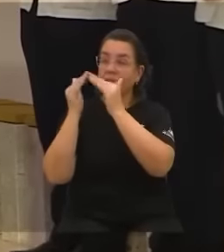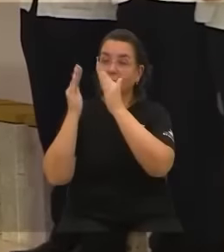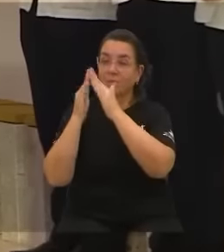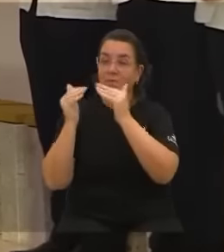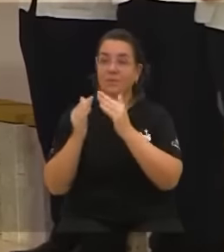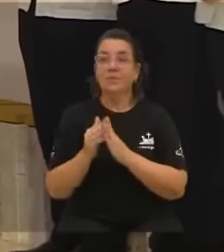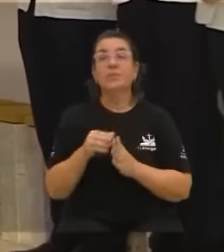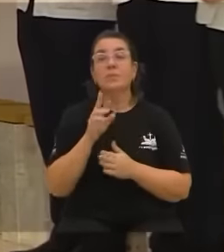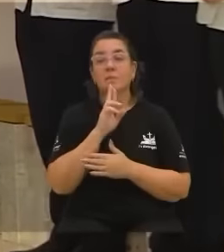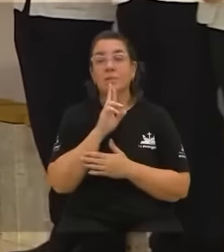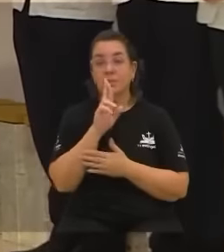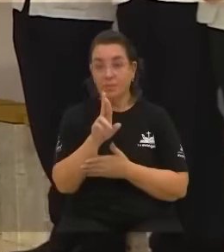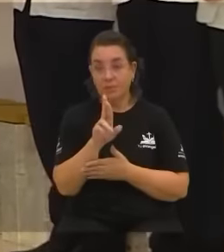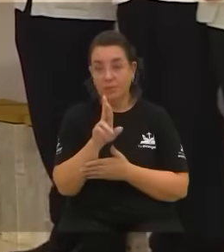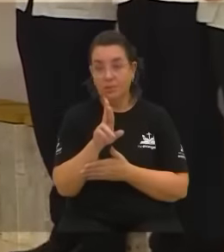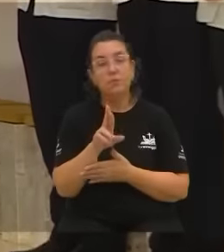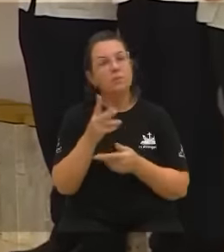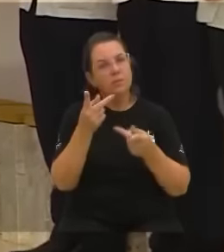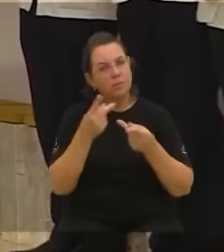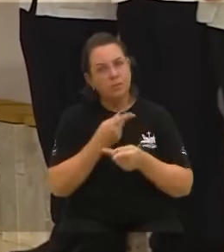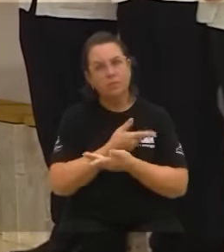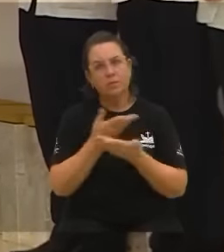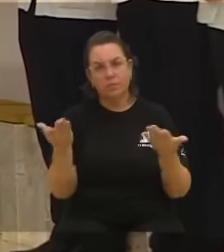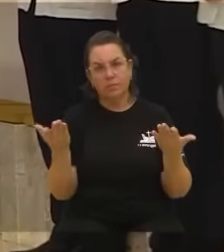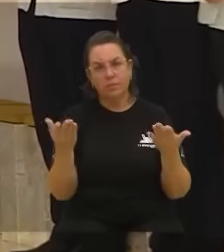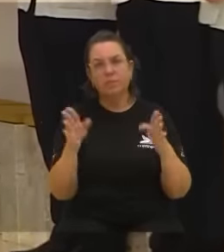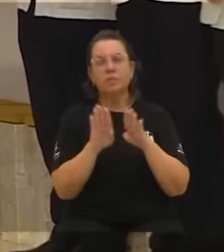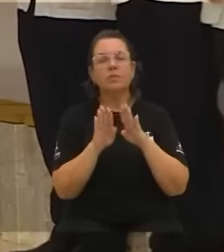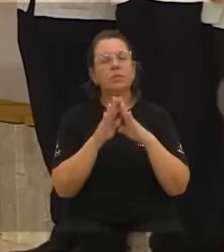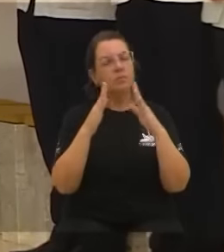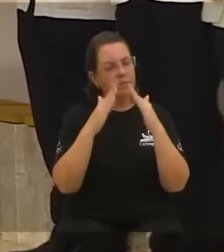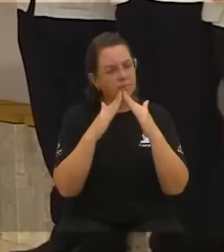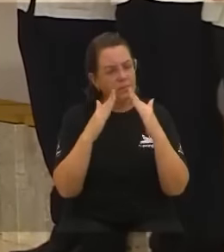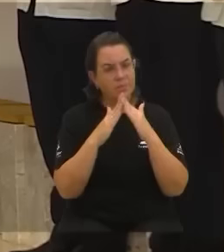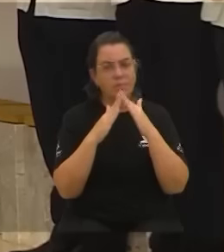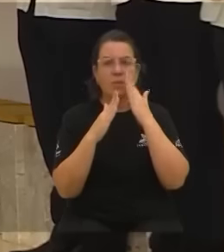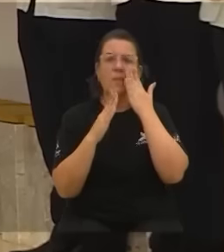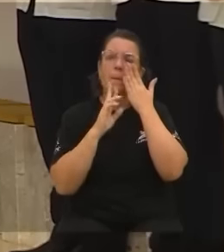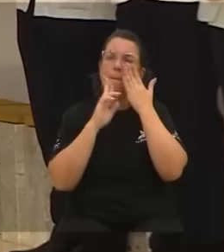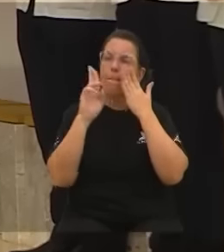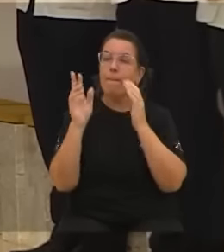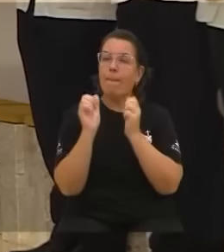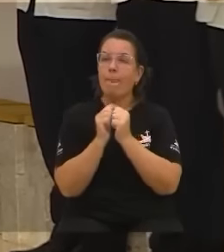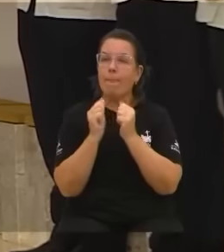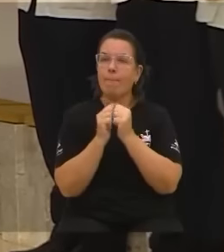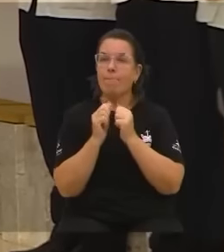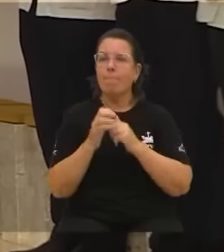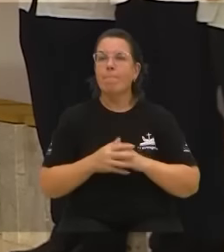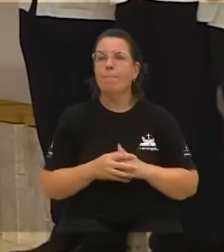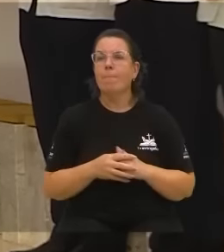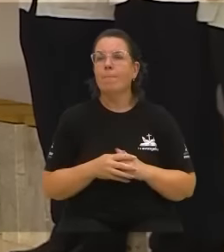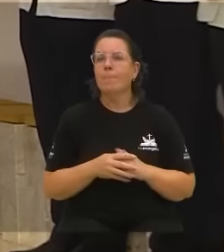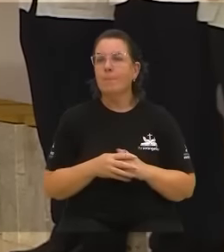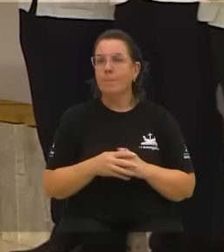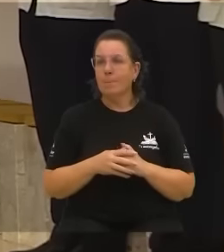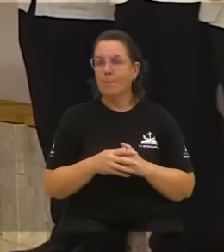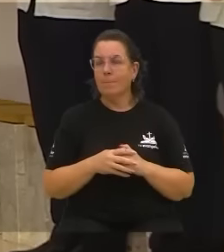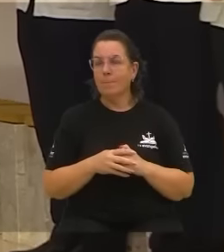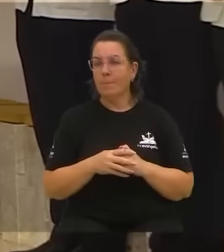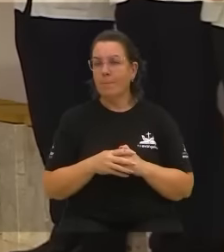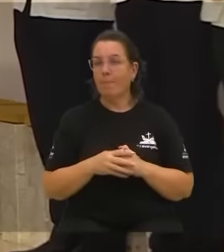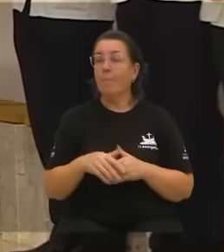nossas preces e convido toda a igreja, você que está em casa, a dizer comigo: fortalecei-nos, Senhor, em vosso